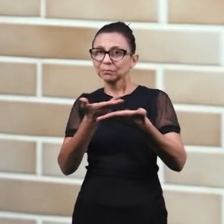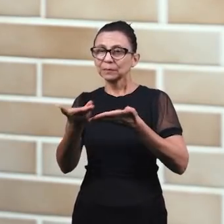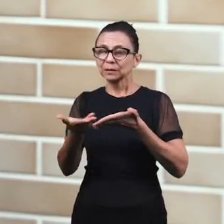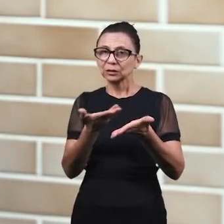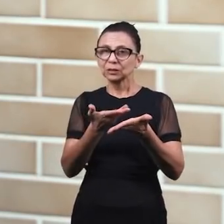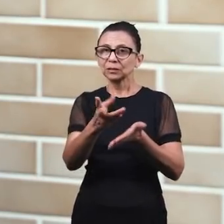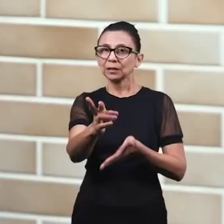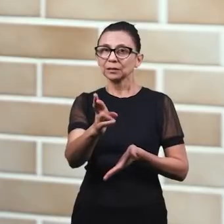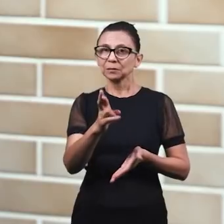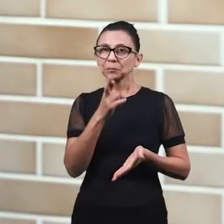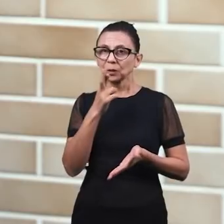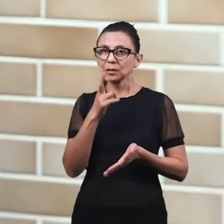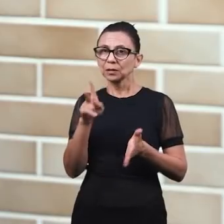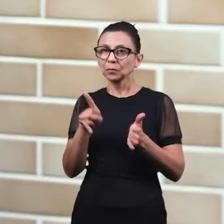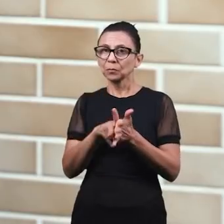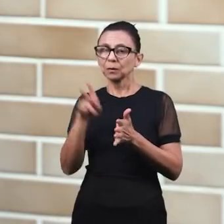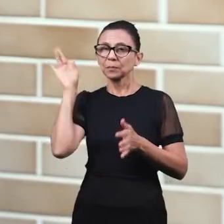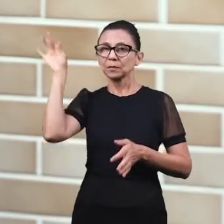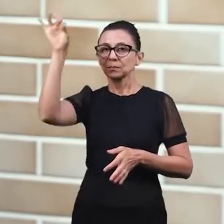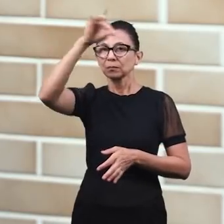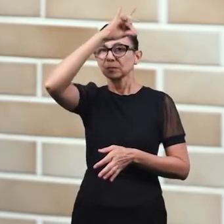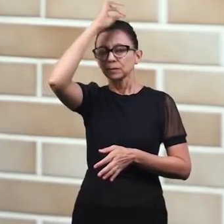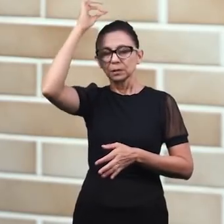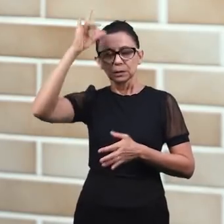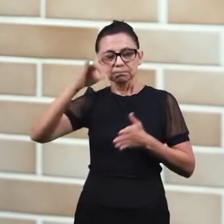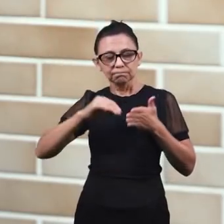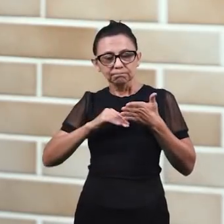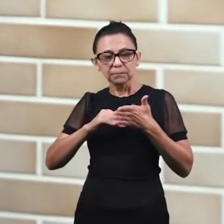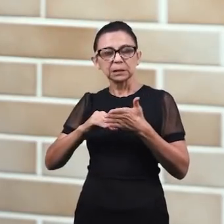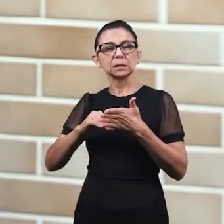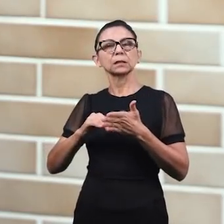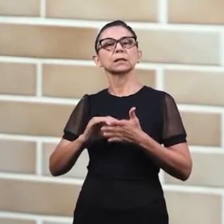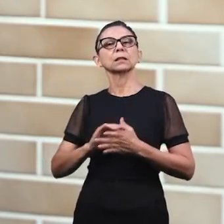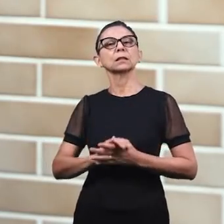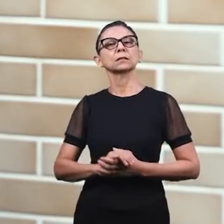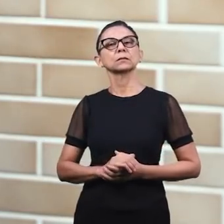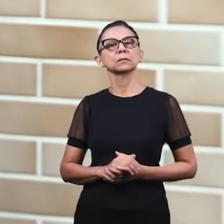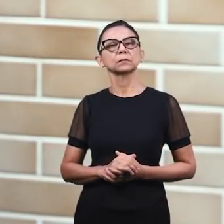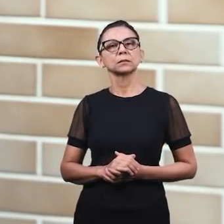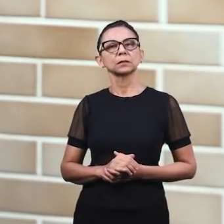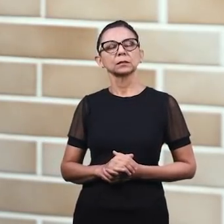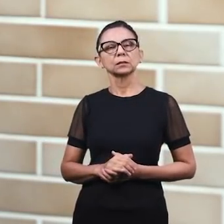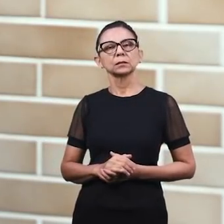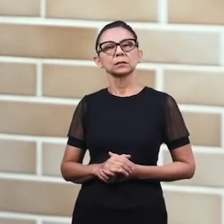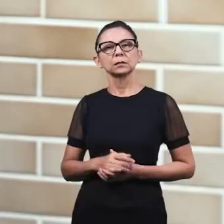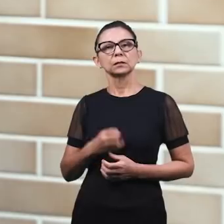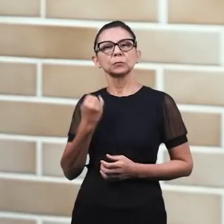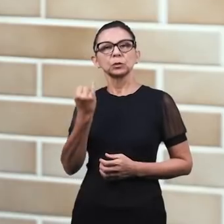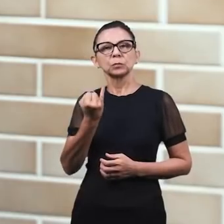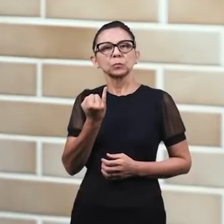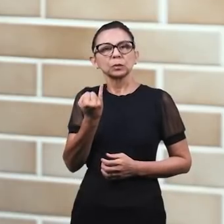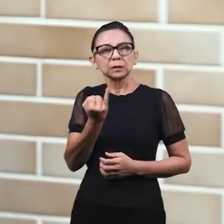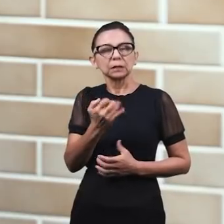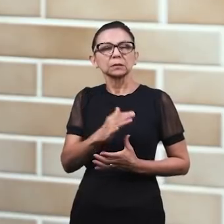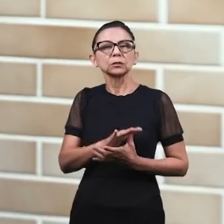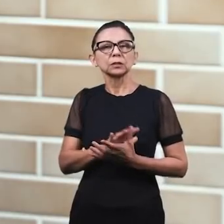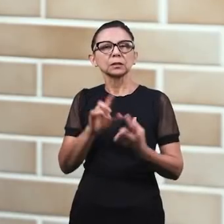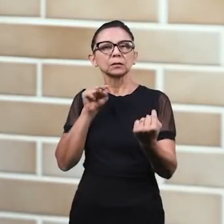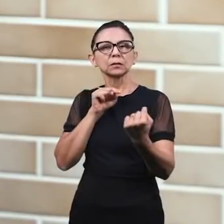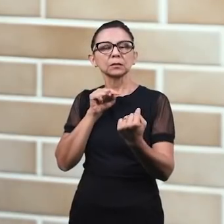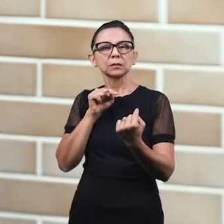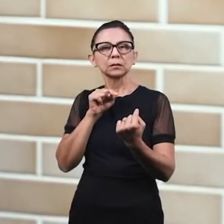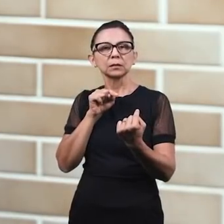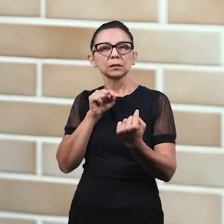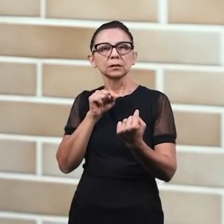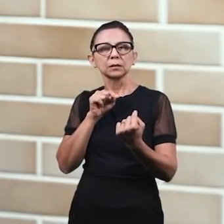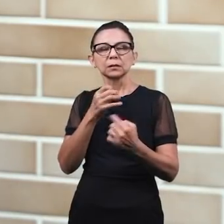pelo Espírito Santo. É muito digno de pontificar esse aspecto que a irmã chama